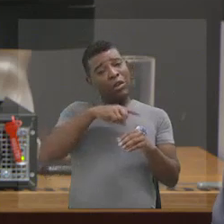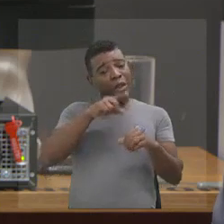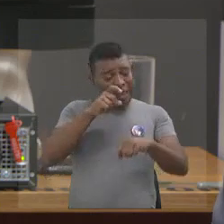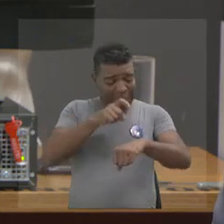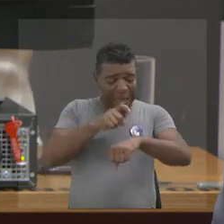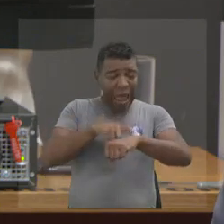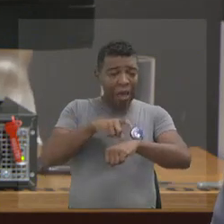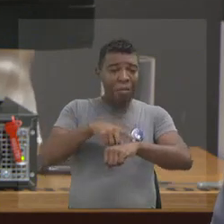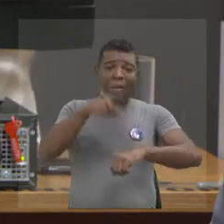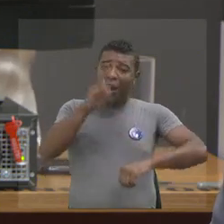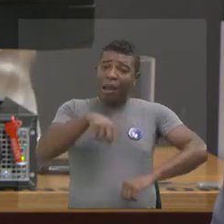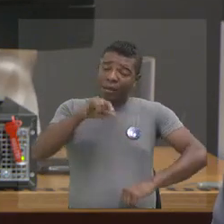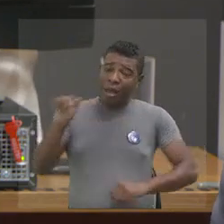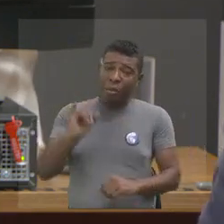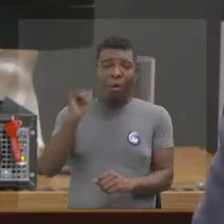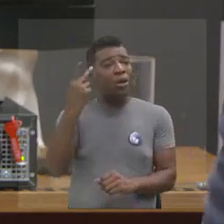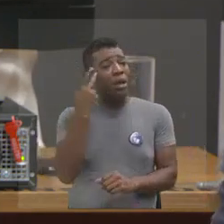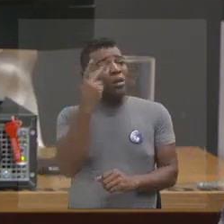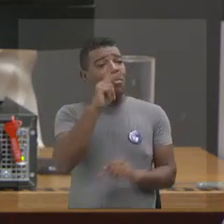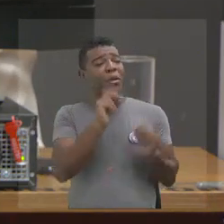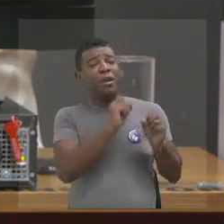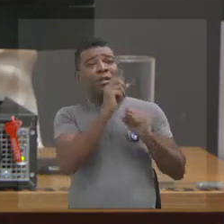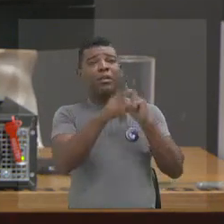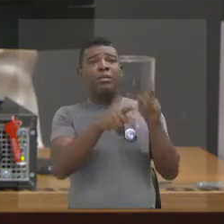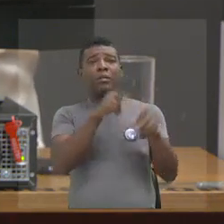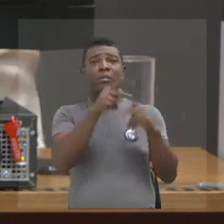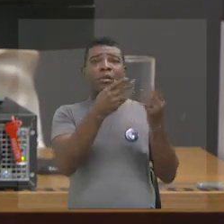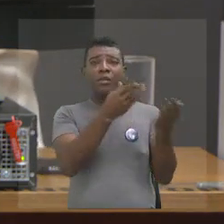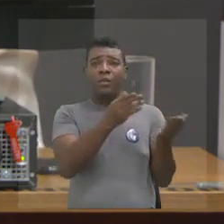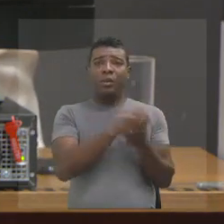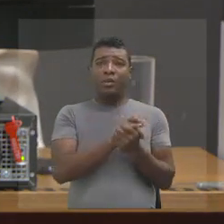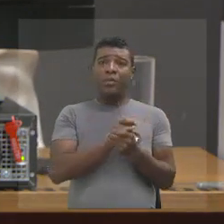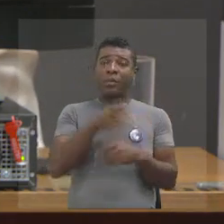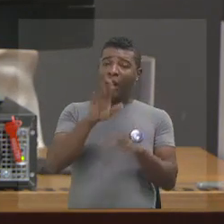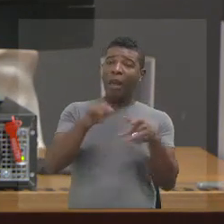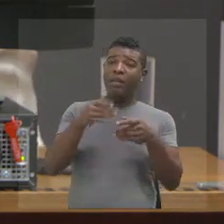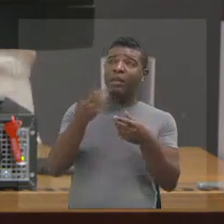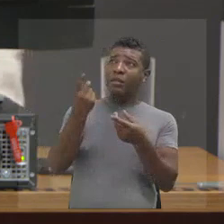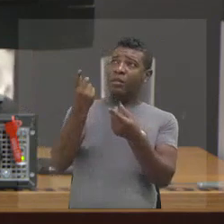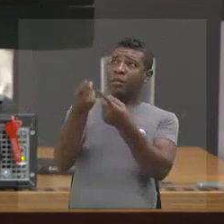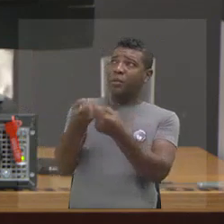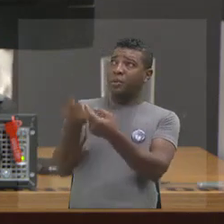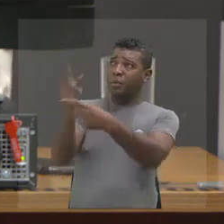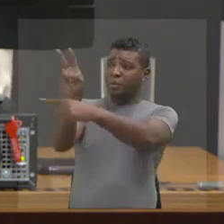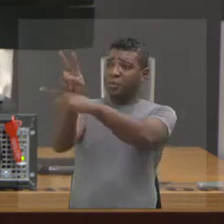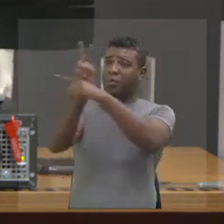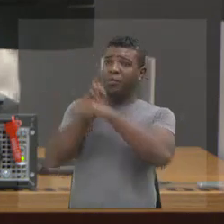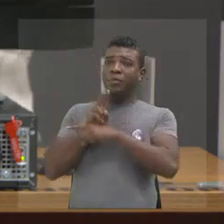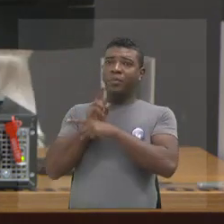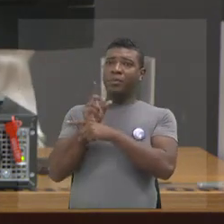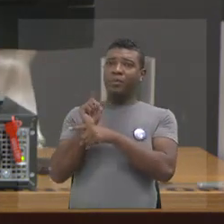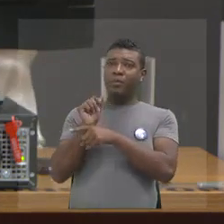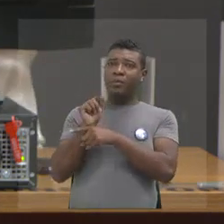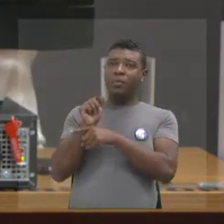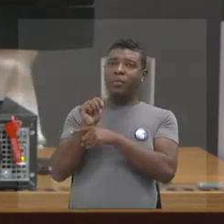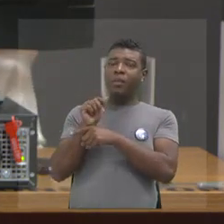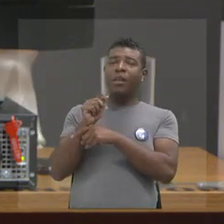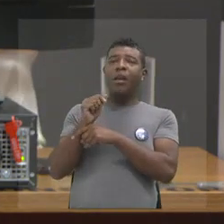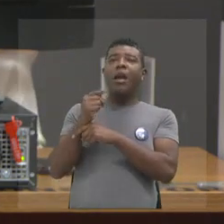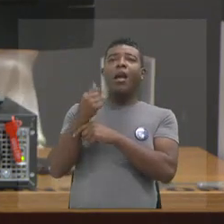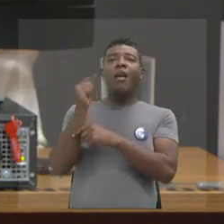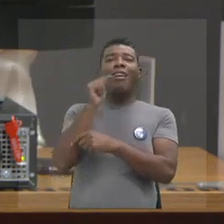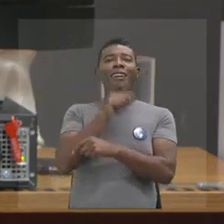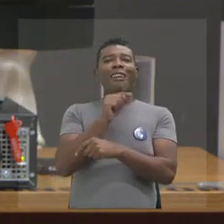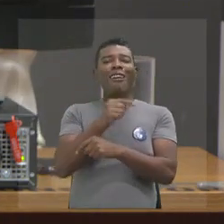essas pessoas que muitas vezes pegam financiamento no banco Nordeste financiamento sair a licença Não saiu então